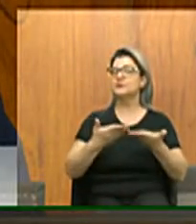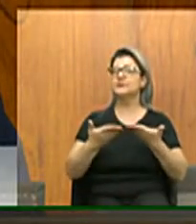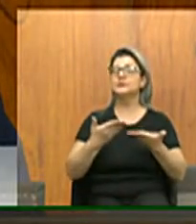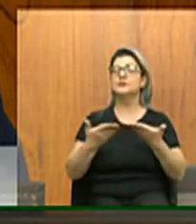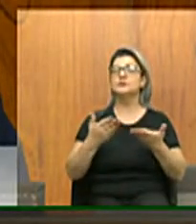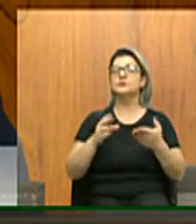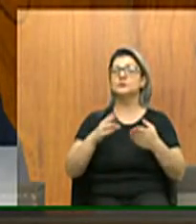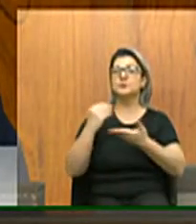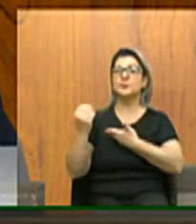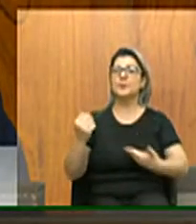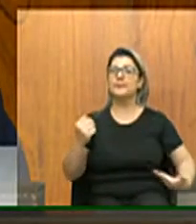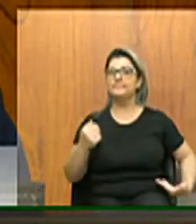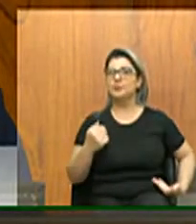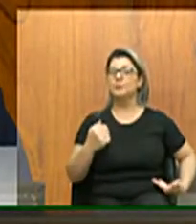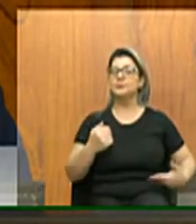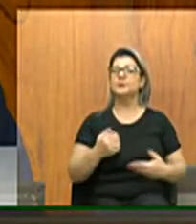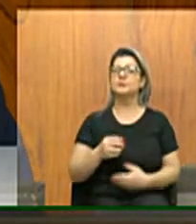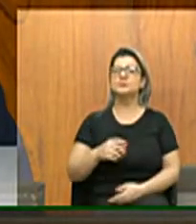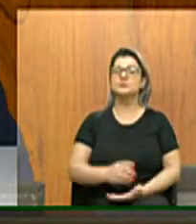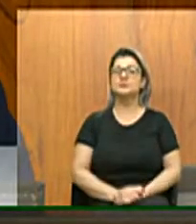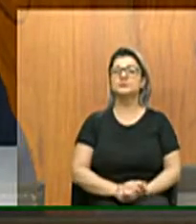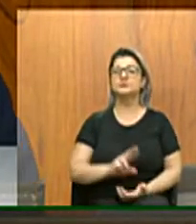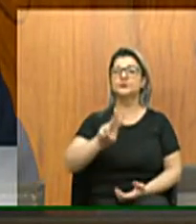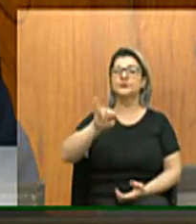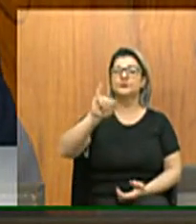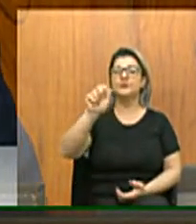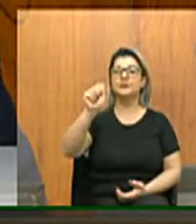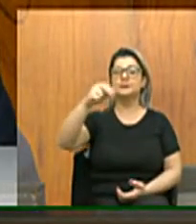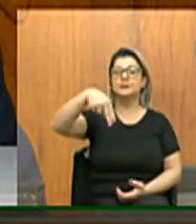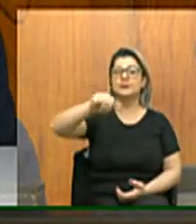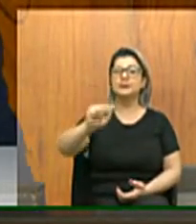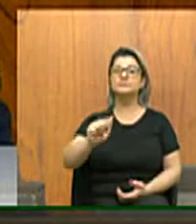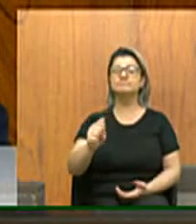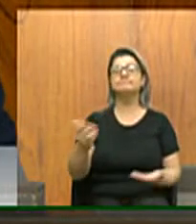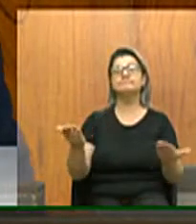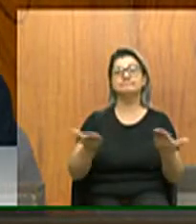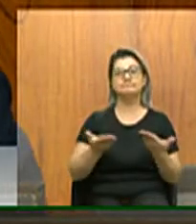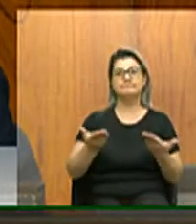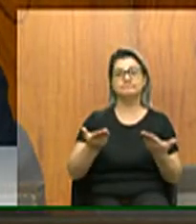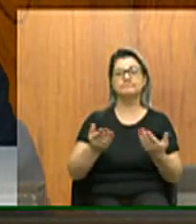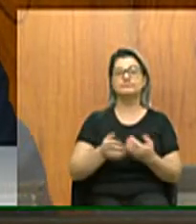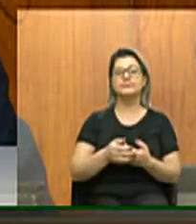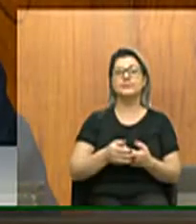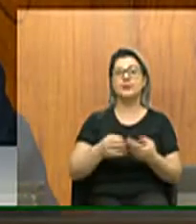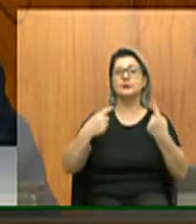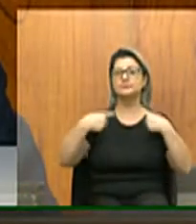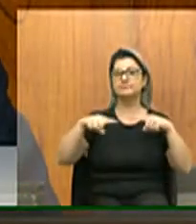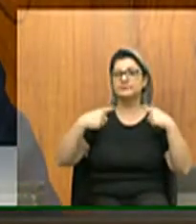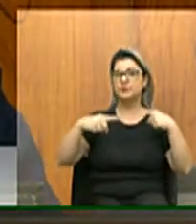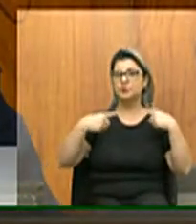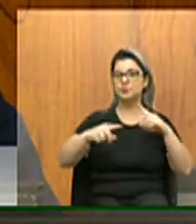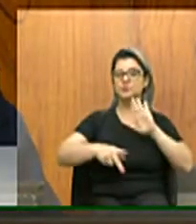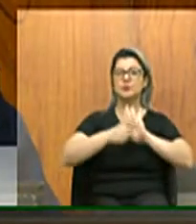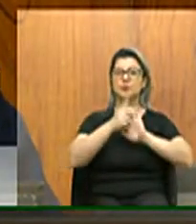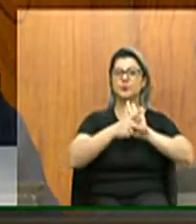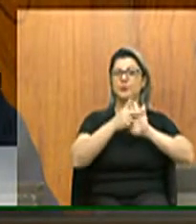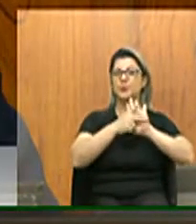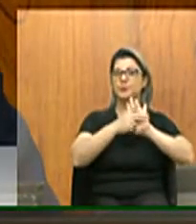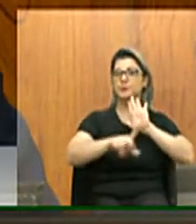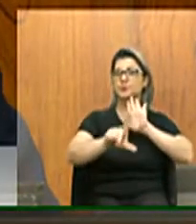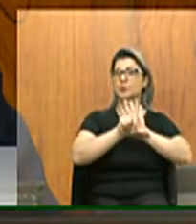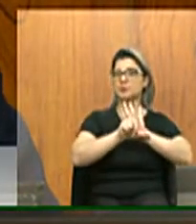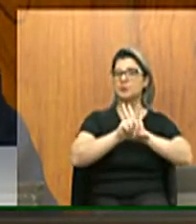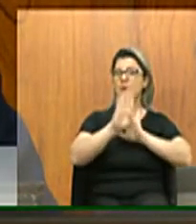Luiz Henrique Viana. Parecer favorável. Está em discussão o projeto de